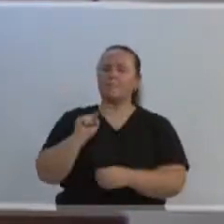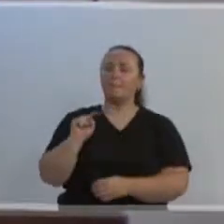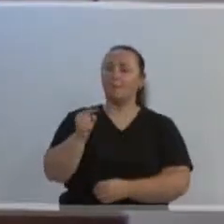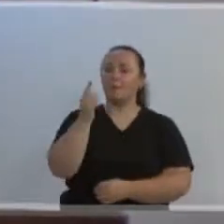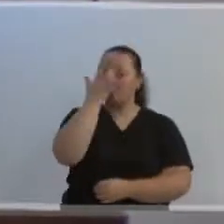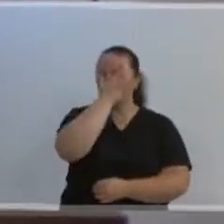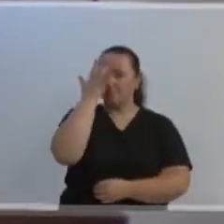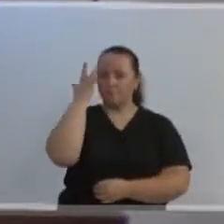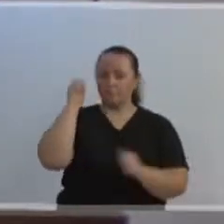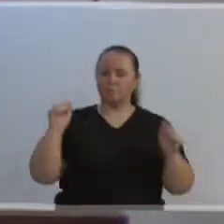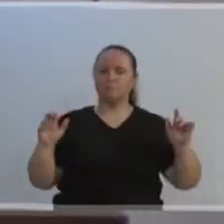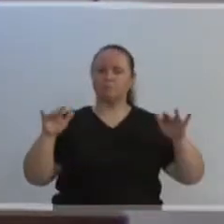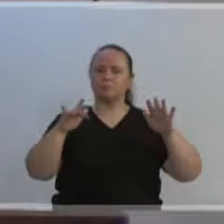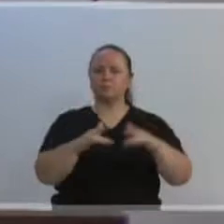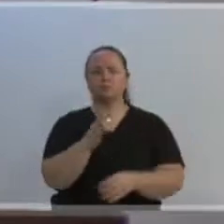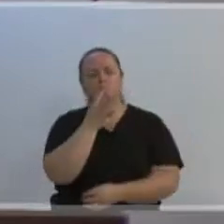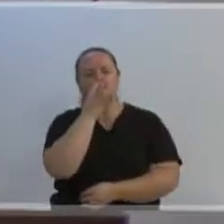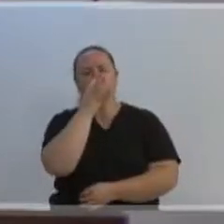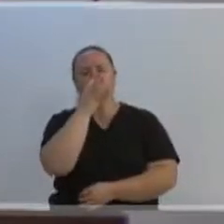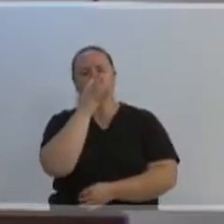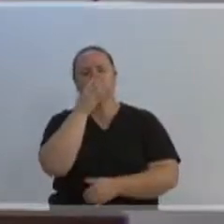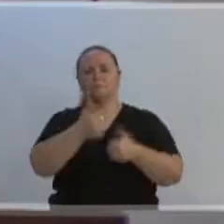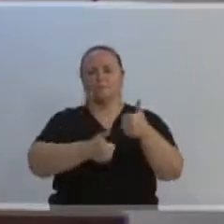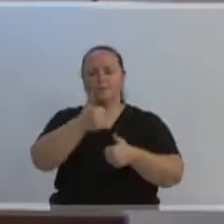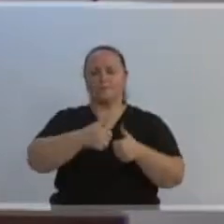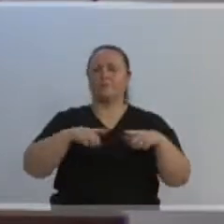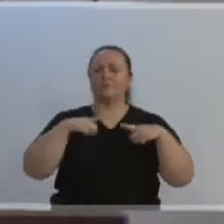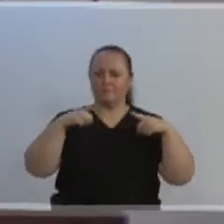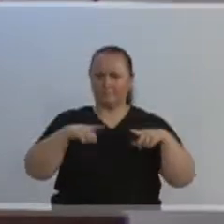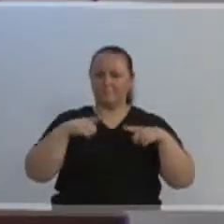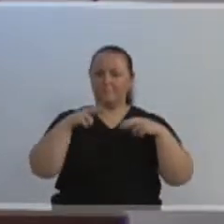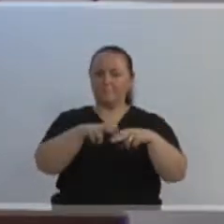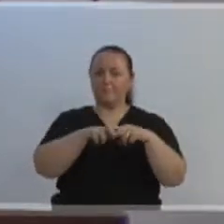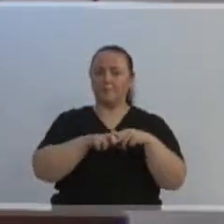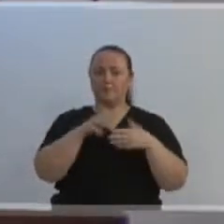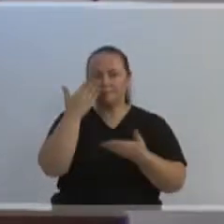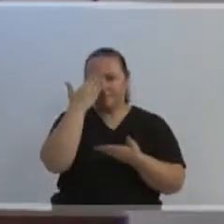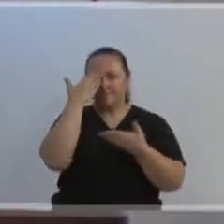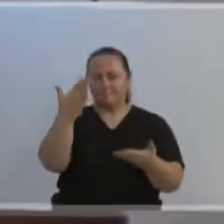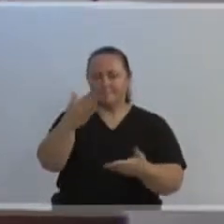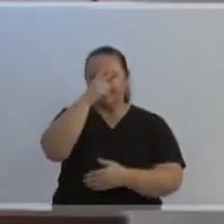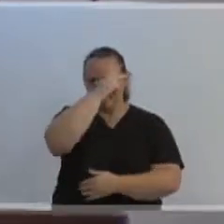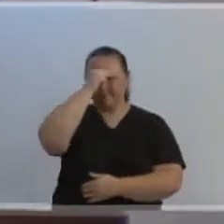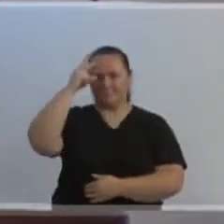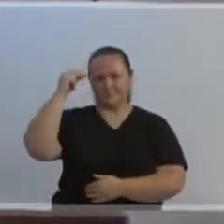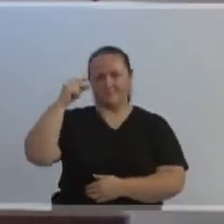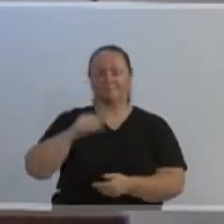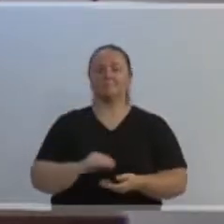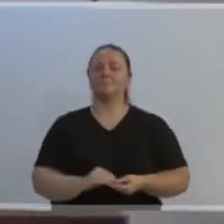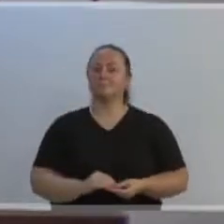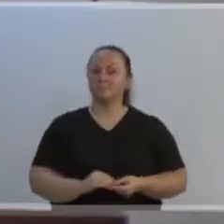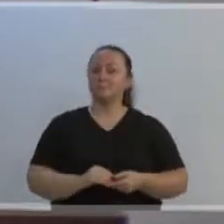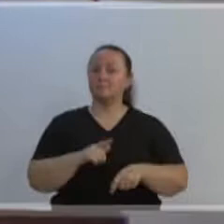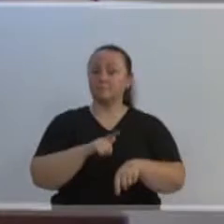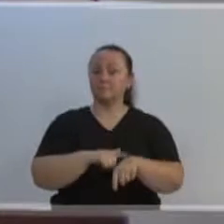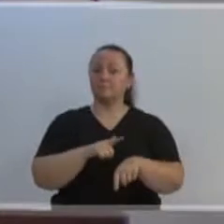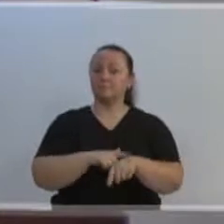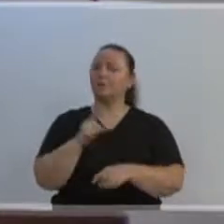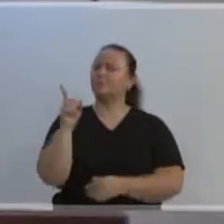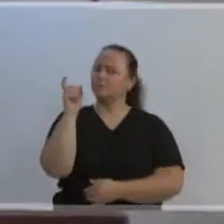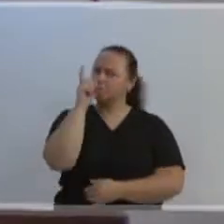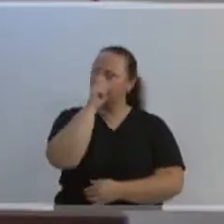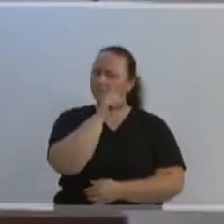rio prestigiando então nós queremos aqui render o tributo em agradecimento ao prefeito municipal momento difícil